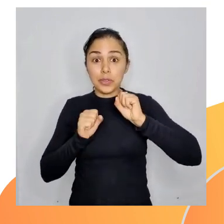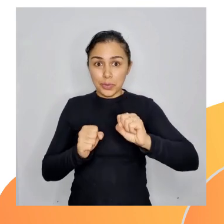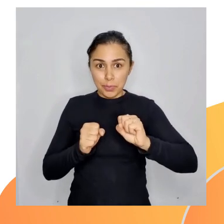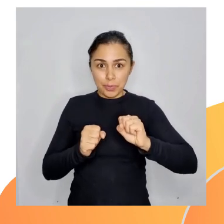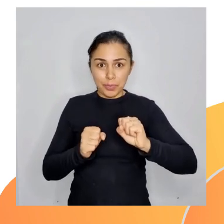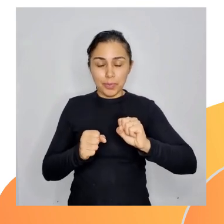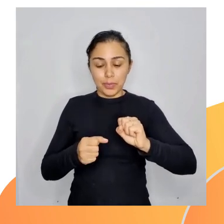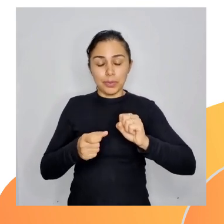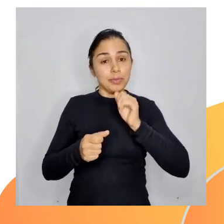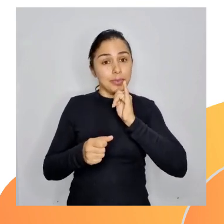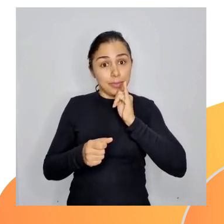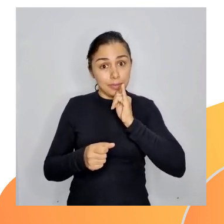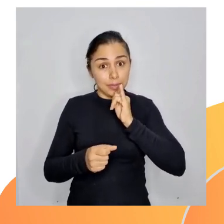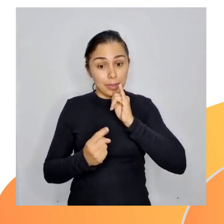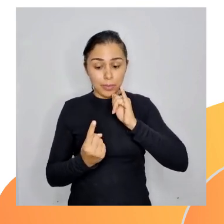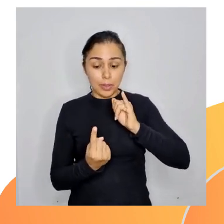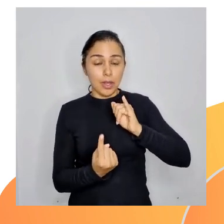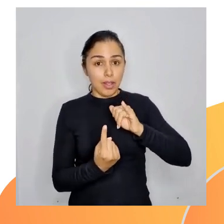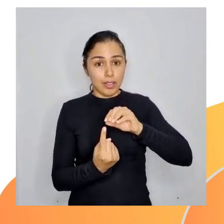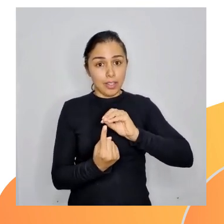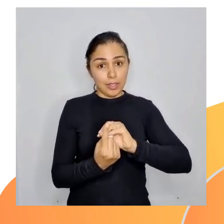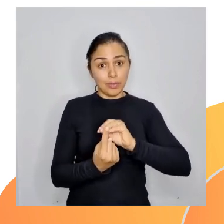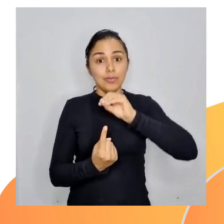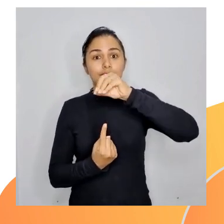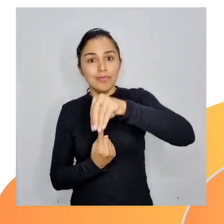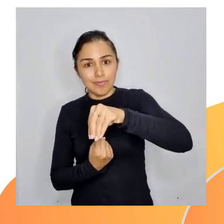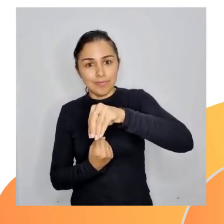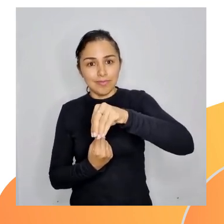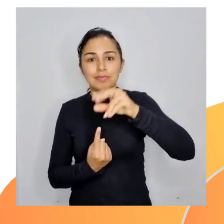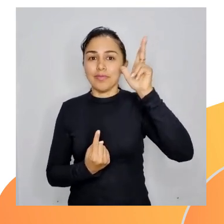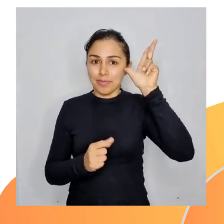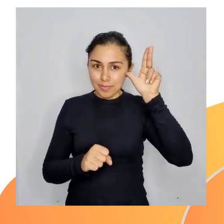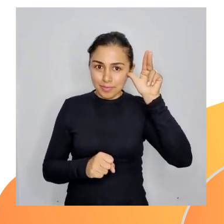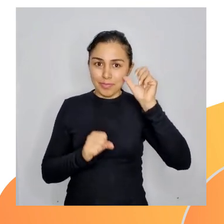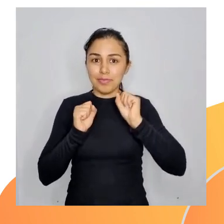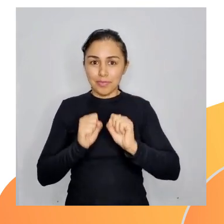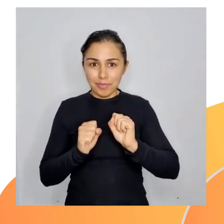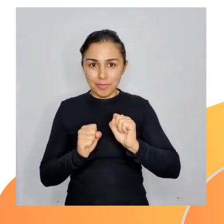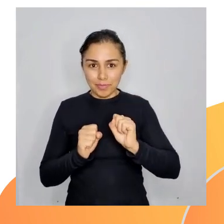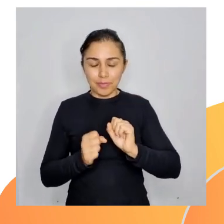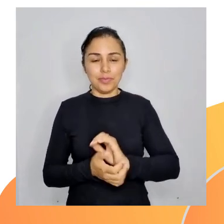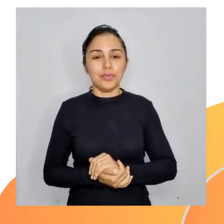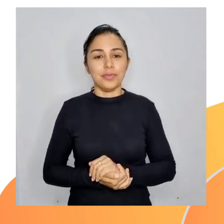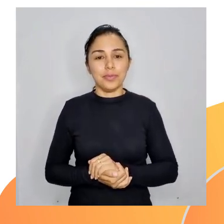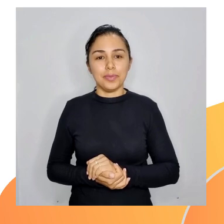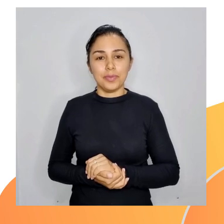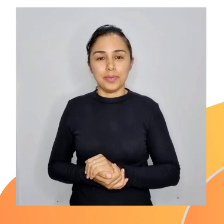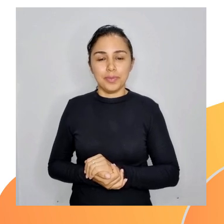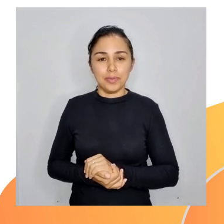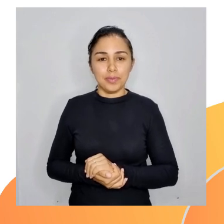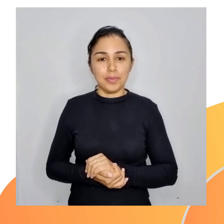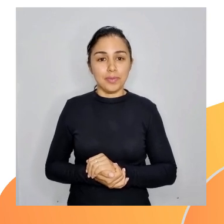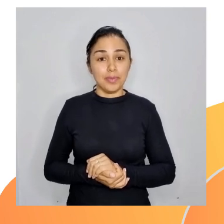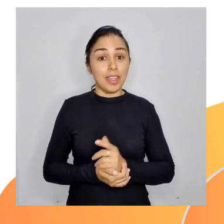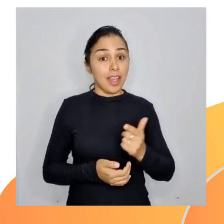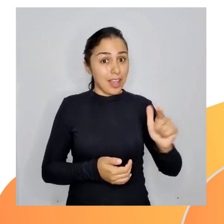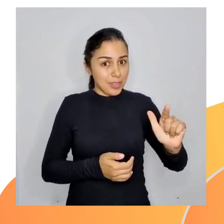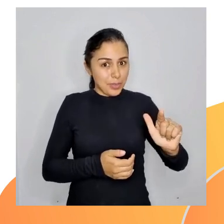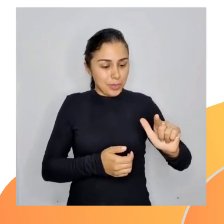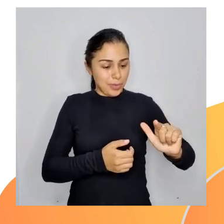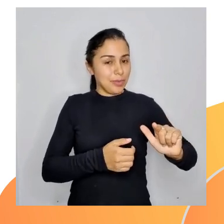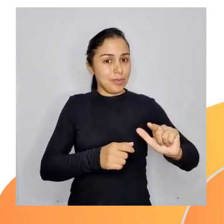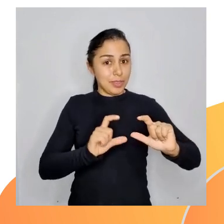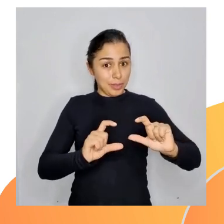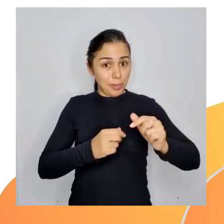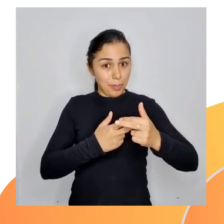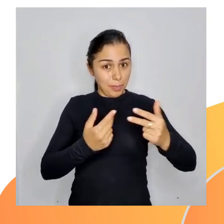ultrapassar uma outra peça. Ele pode pular uma outra peça. Nenhuma outra peça dentro do jogo do xadrez consegue